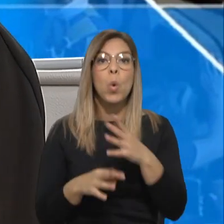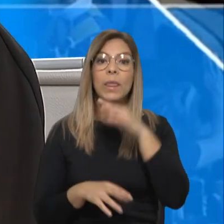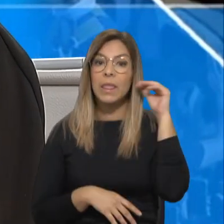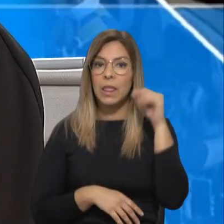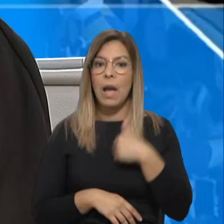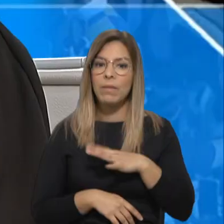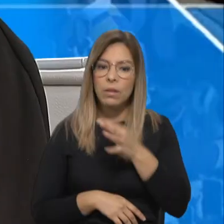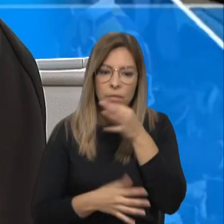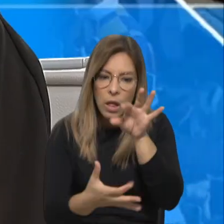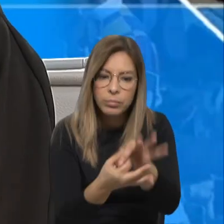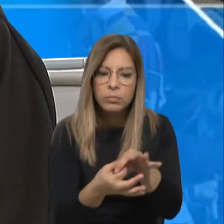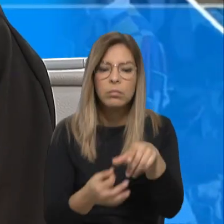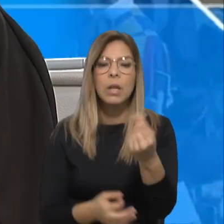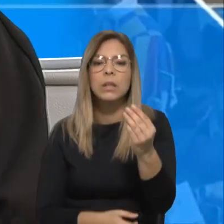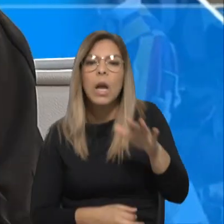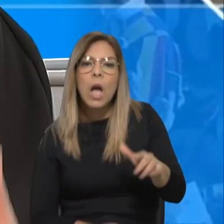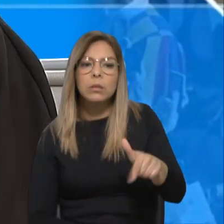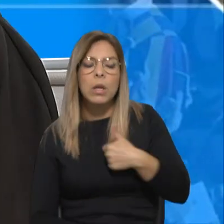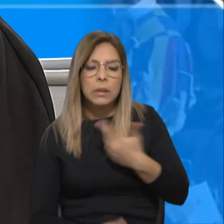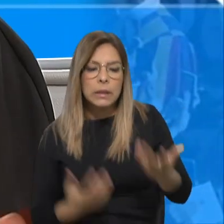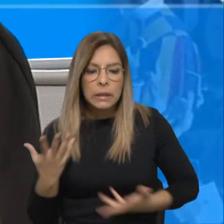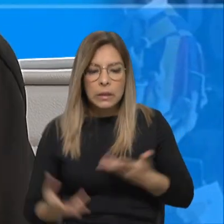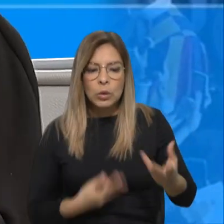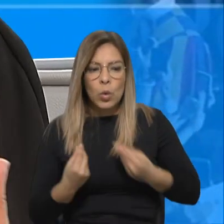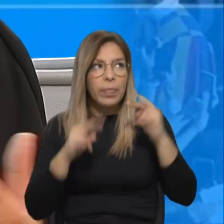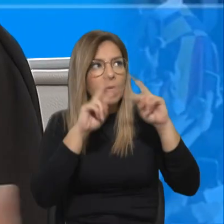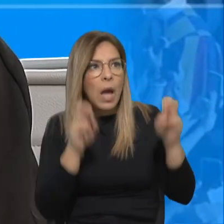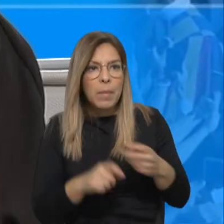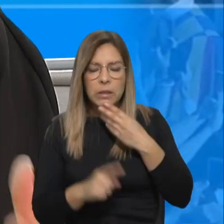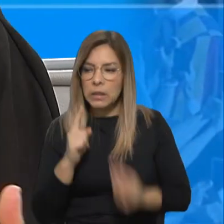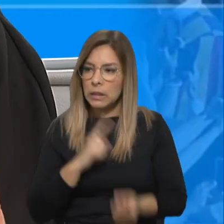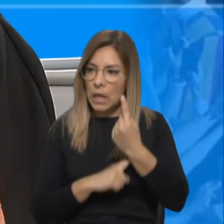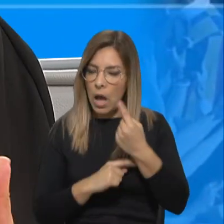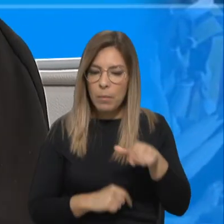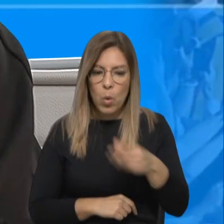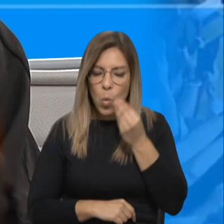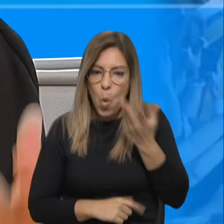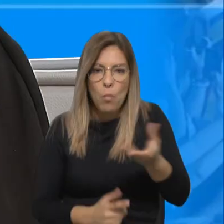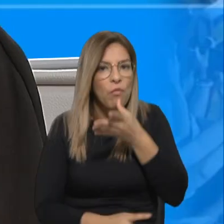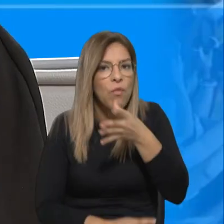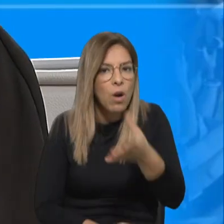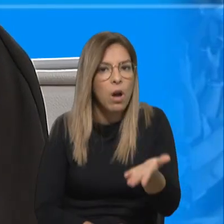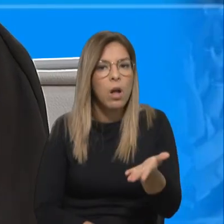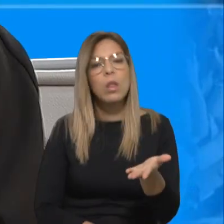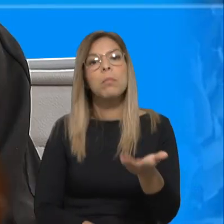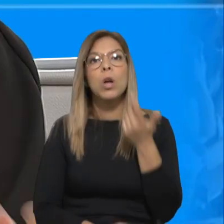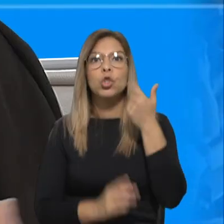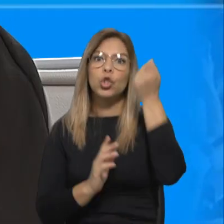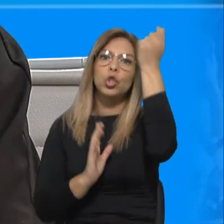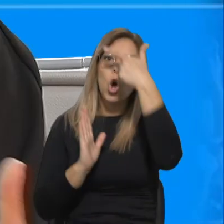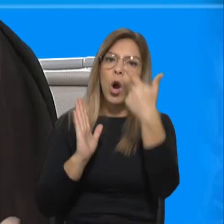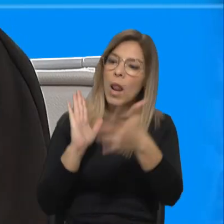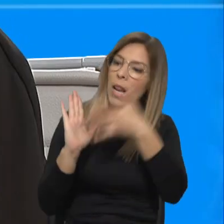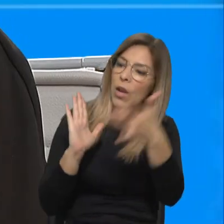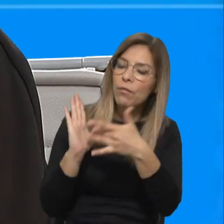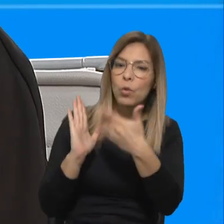o tema com as crianças, mas não sabem como. Como é que eu abordo isto? Isto é um tema tão estranho, é um tema tão difícil para mim. E quando se tem uma história, quando se tem